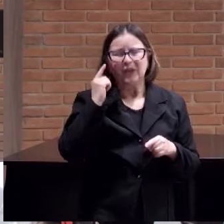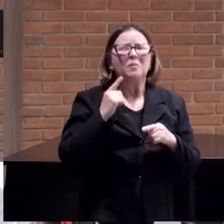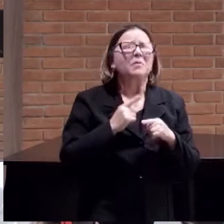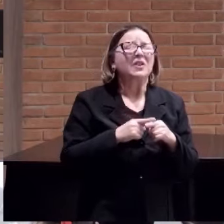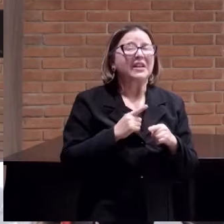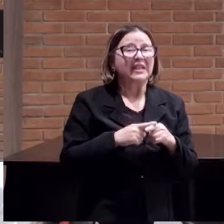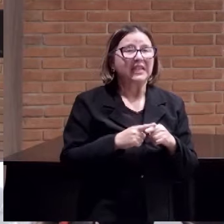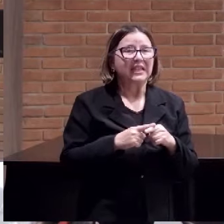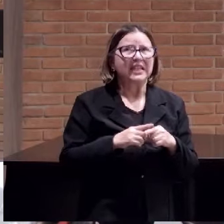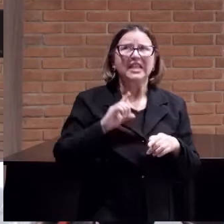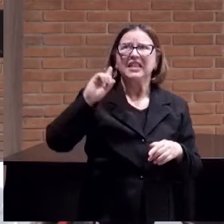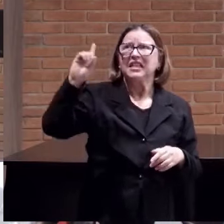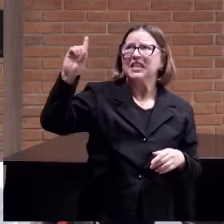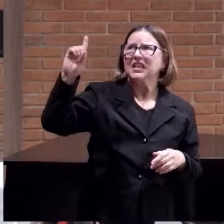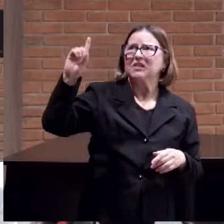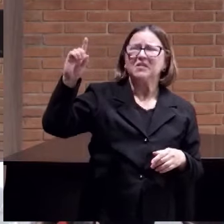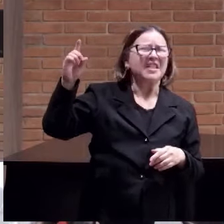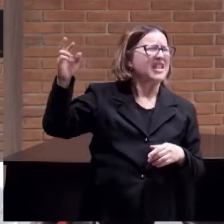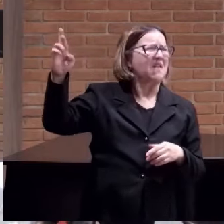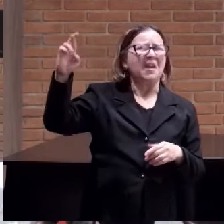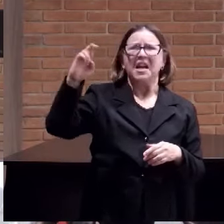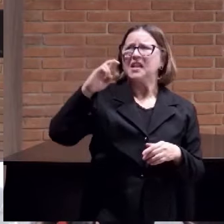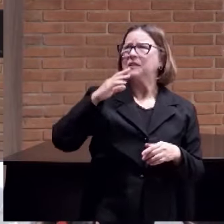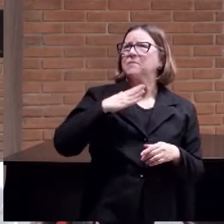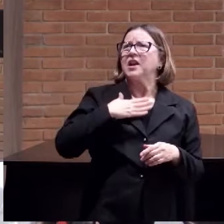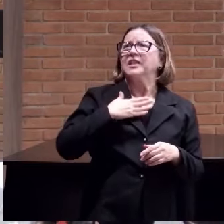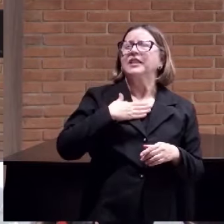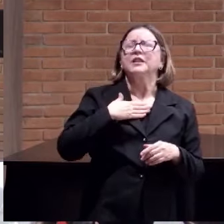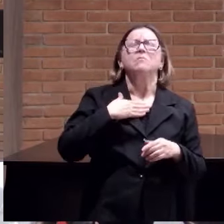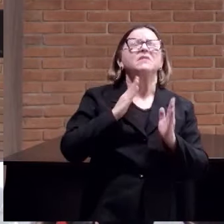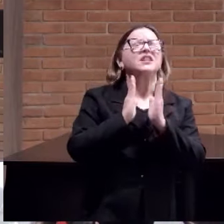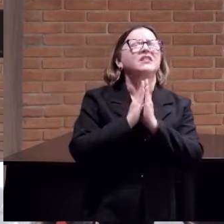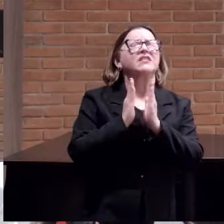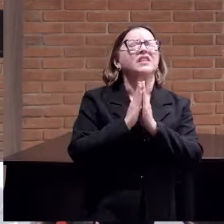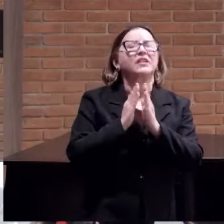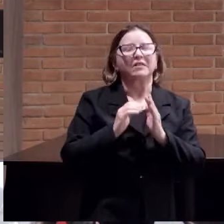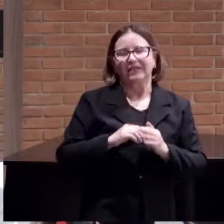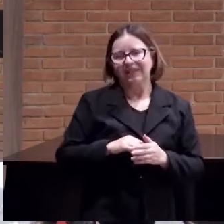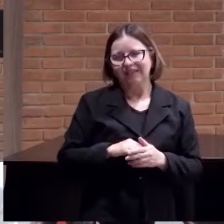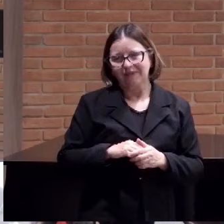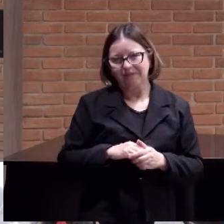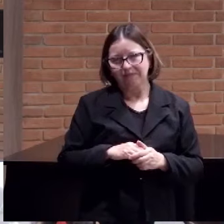que Deus não responde às minhas orações?